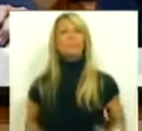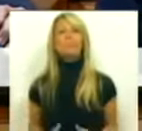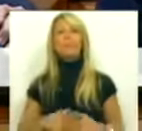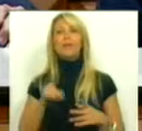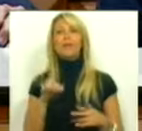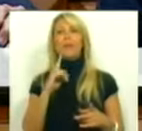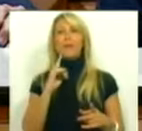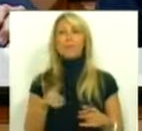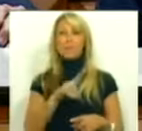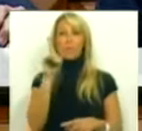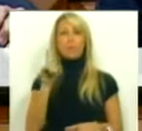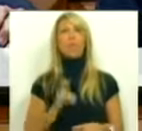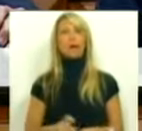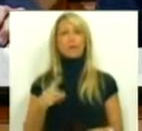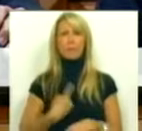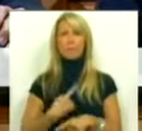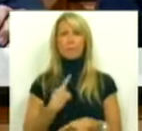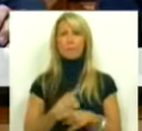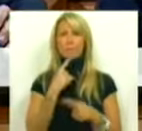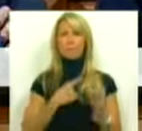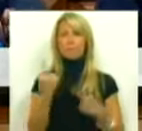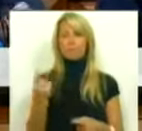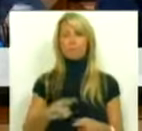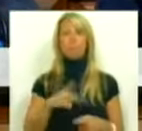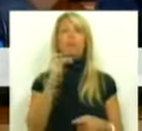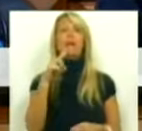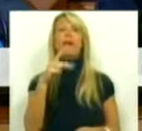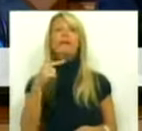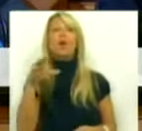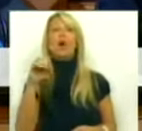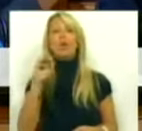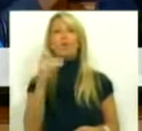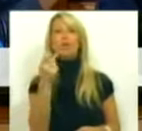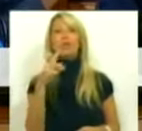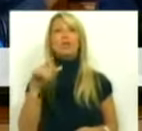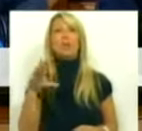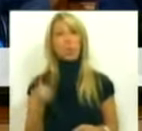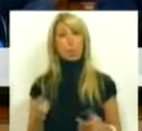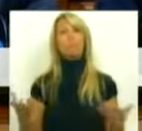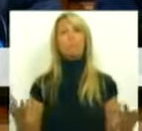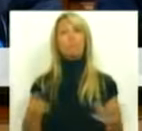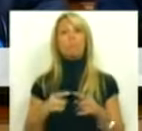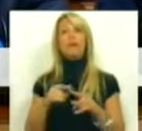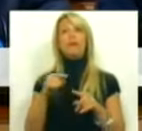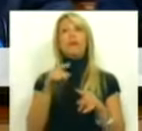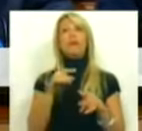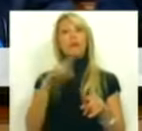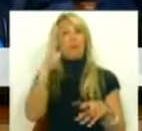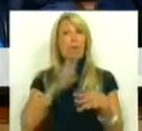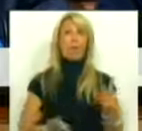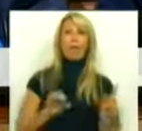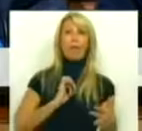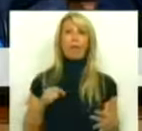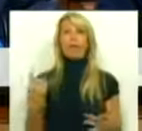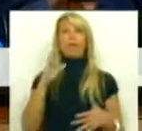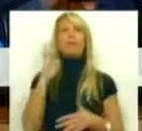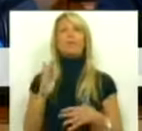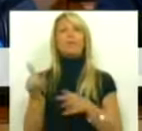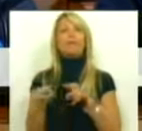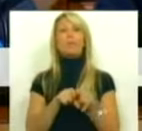ser surpreendente. António José Seguro, secretário-geral do Partido Socialista, o nosso colega deputado, e agora o deputado Basílio Horta repetiu, mostra